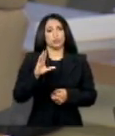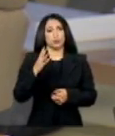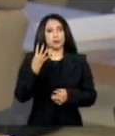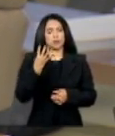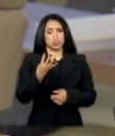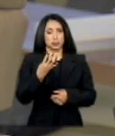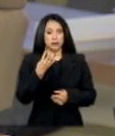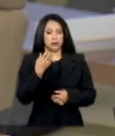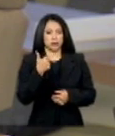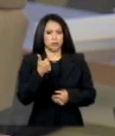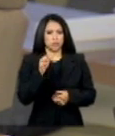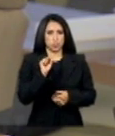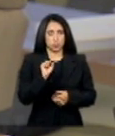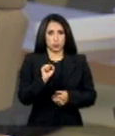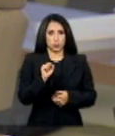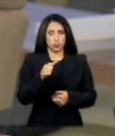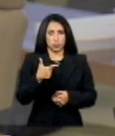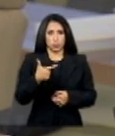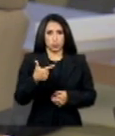foi